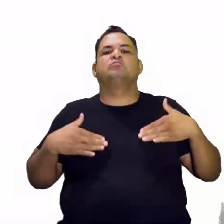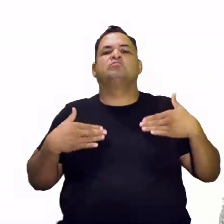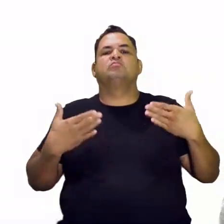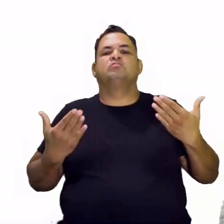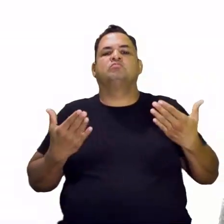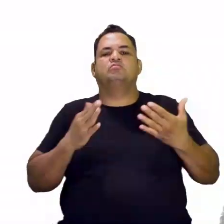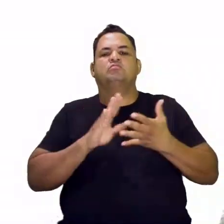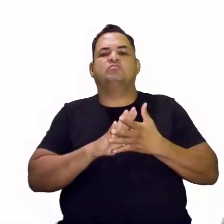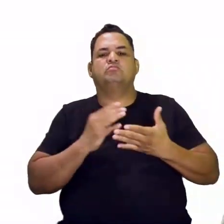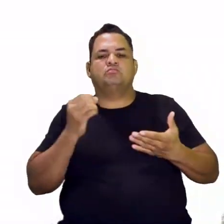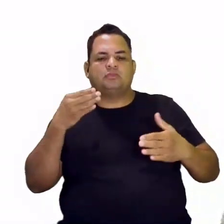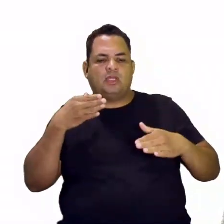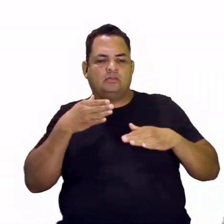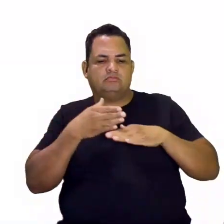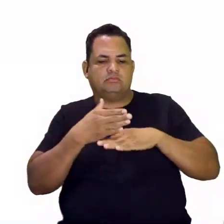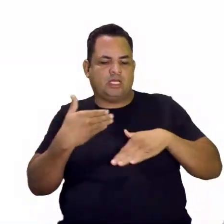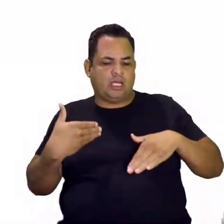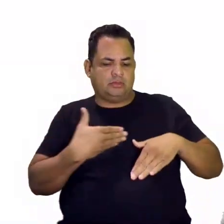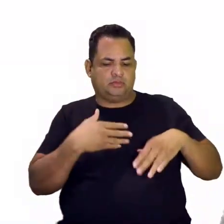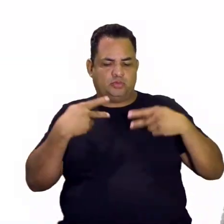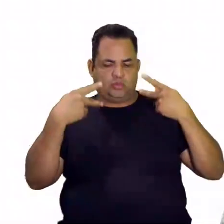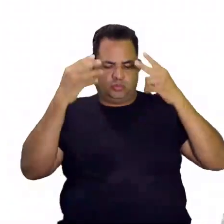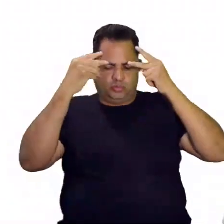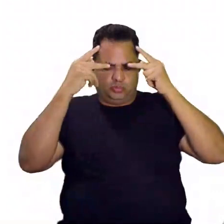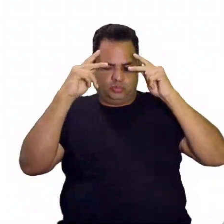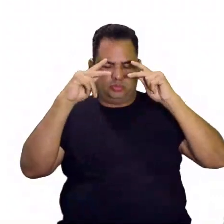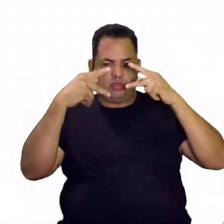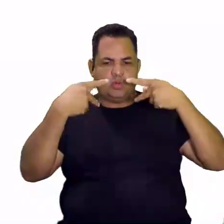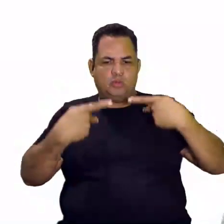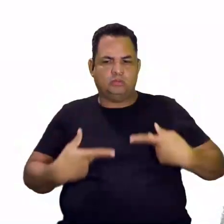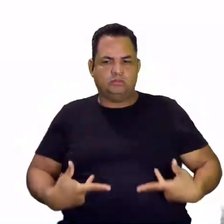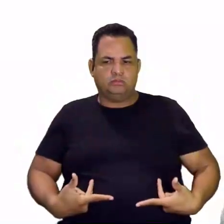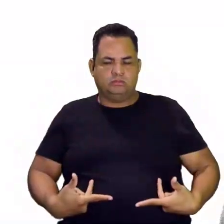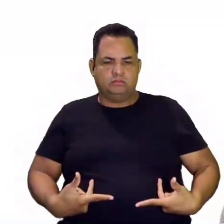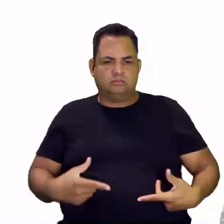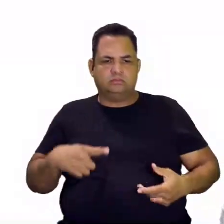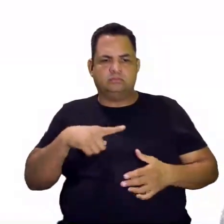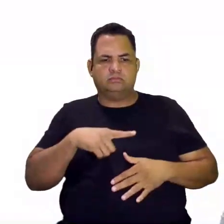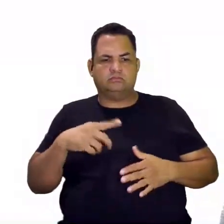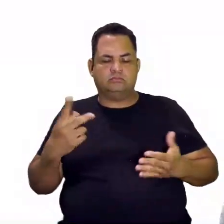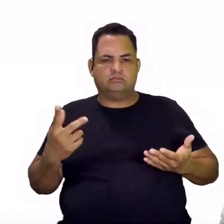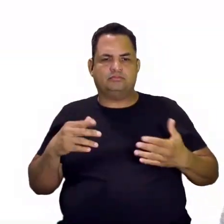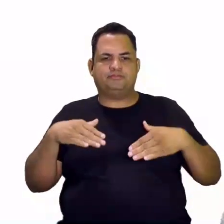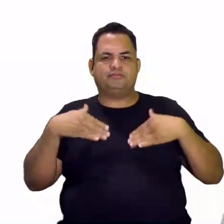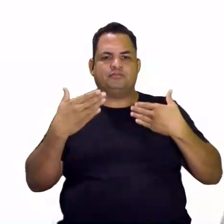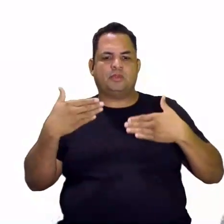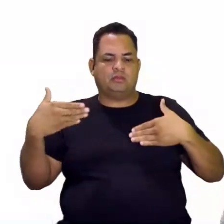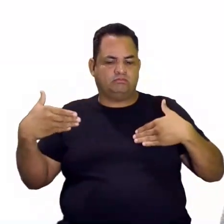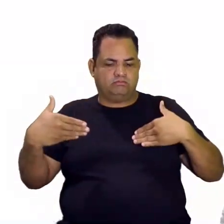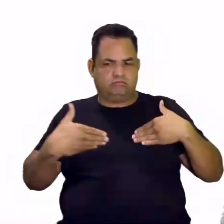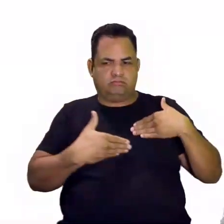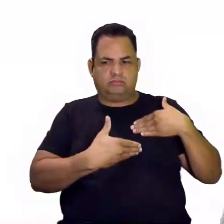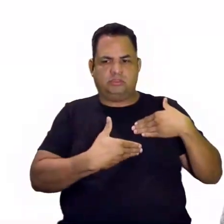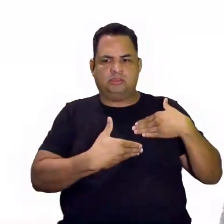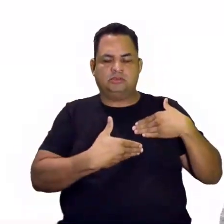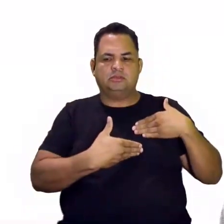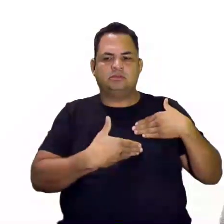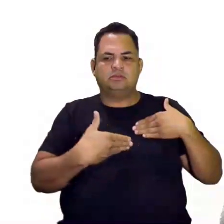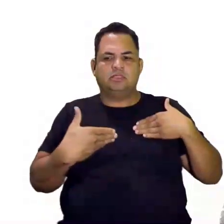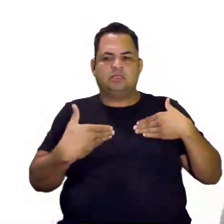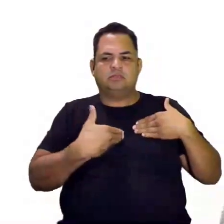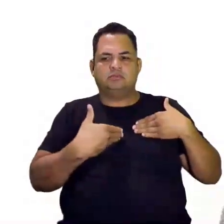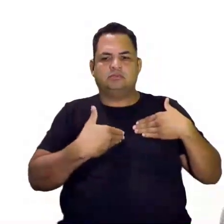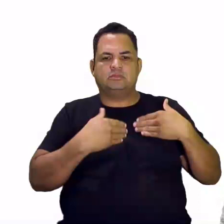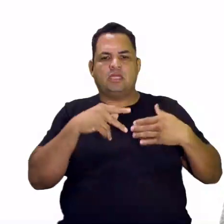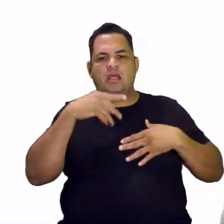é infectado por uma bactéria, professora, só essa bactéria vai causar doença? Não, quando ela entra no seu organismo, seja por